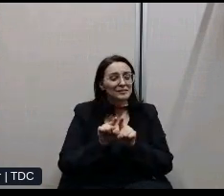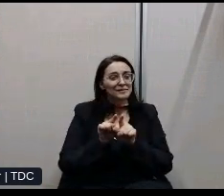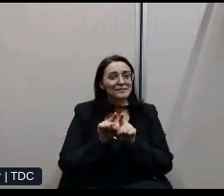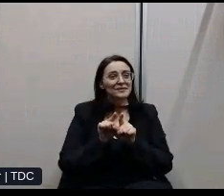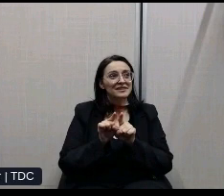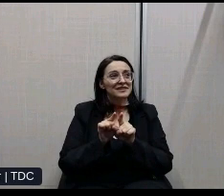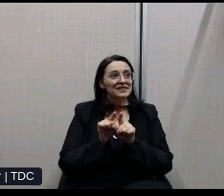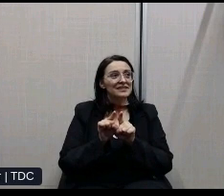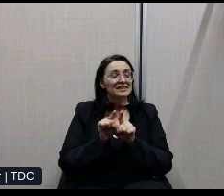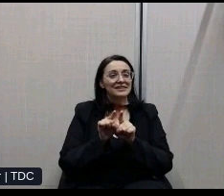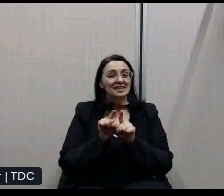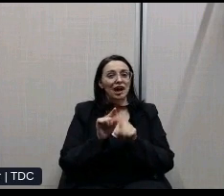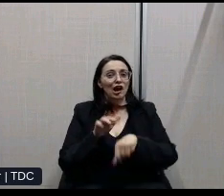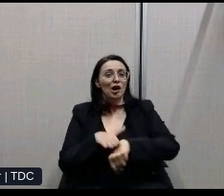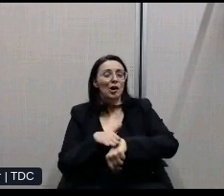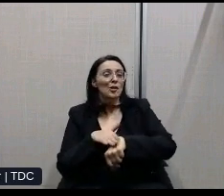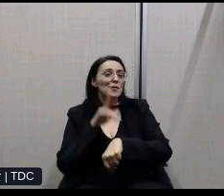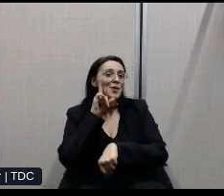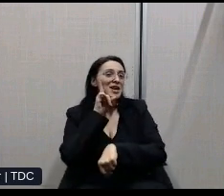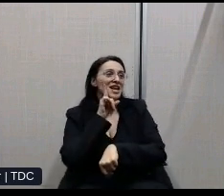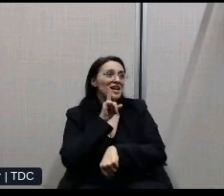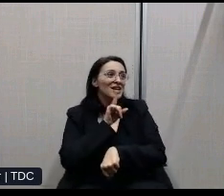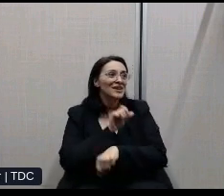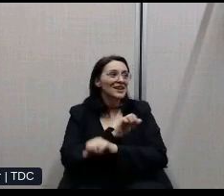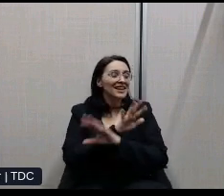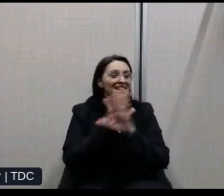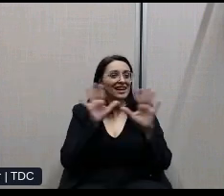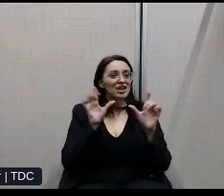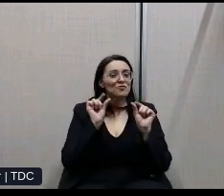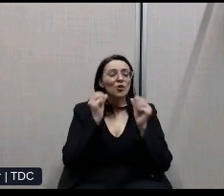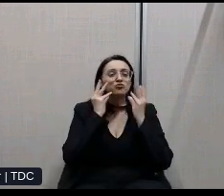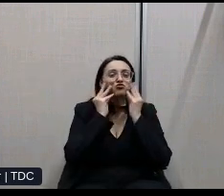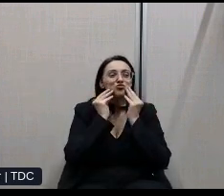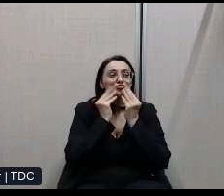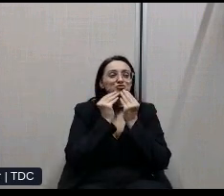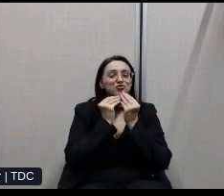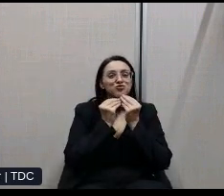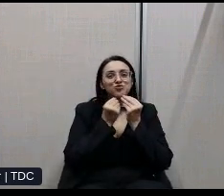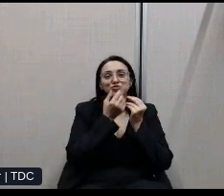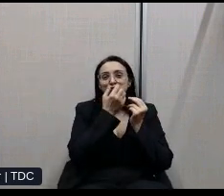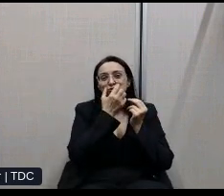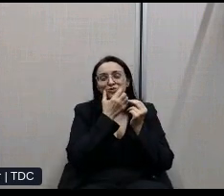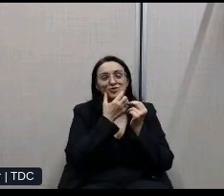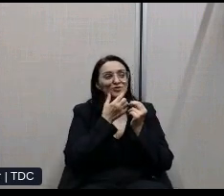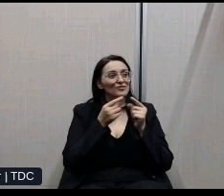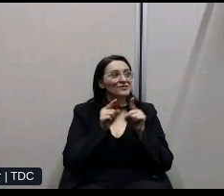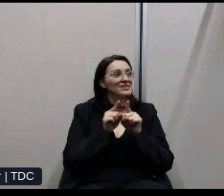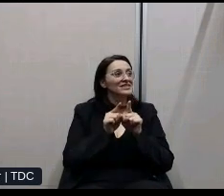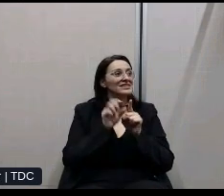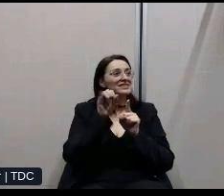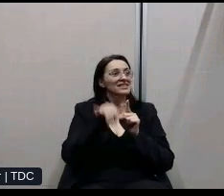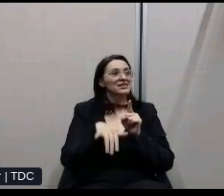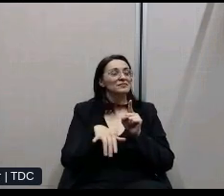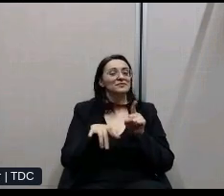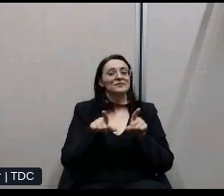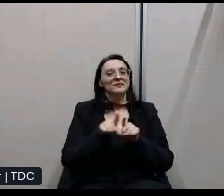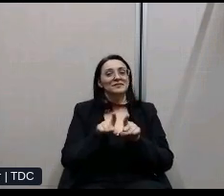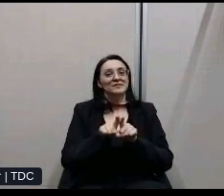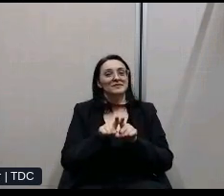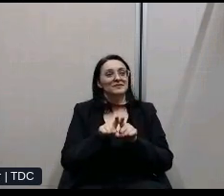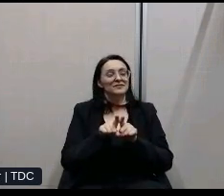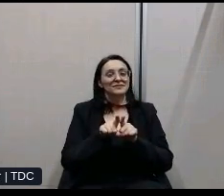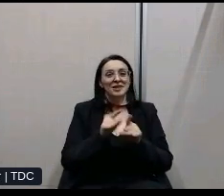tenho pele morena, moreno claro, tenho um pouco de barba com cavanhaque e